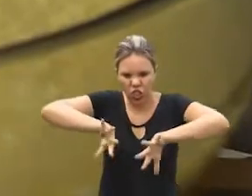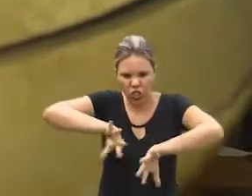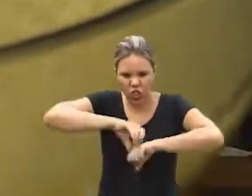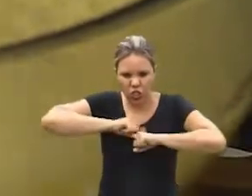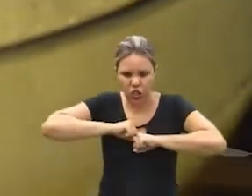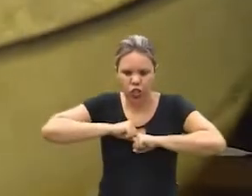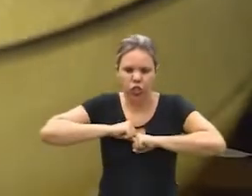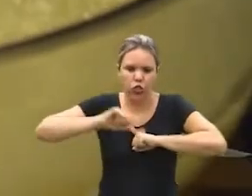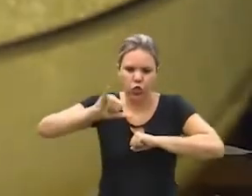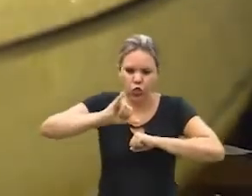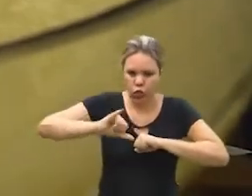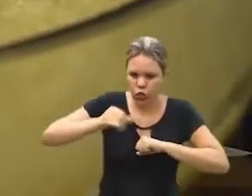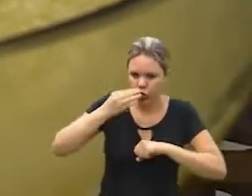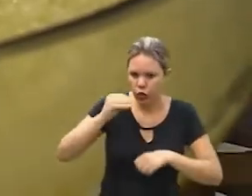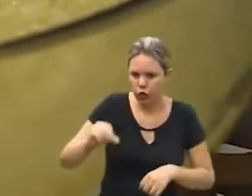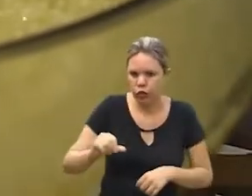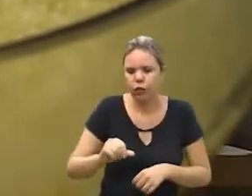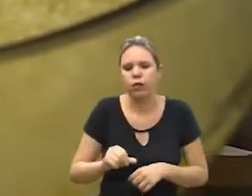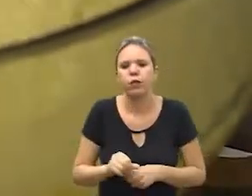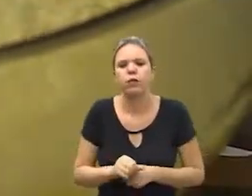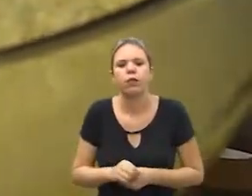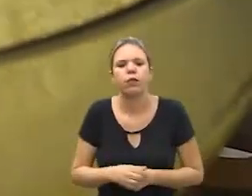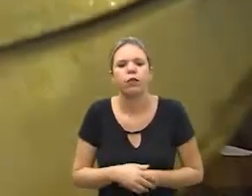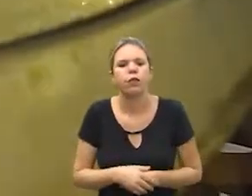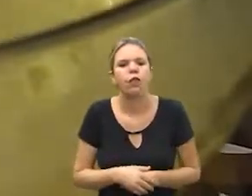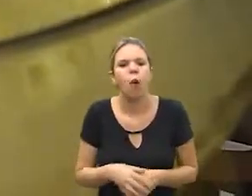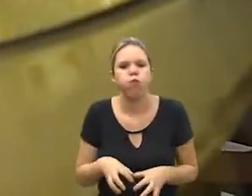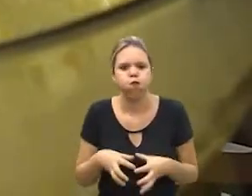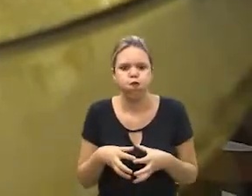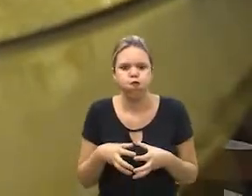o azeite. Olha como ele já vai inchando.